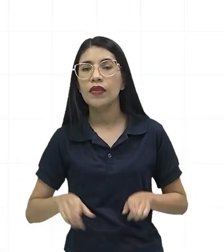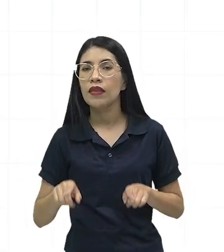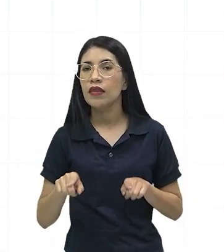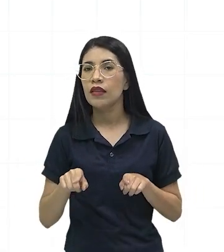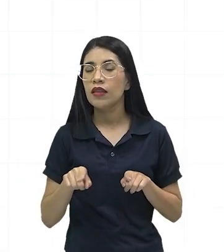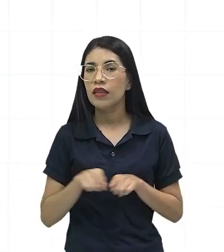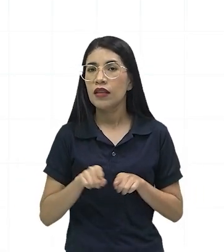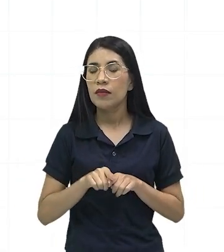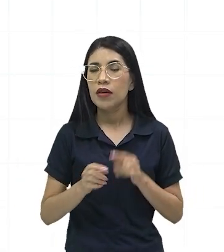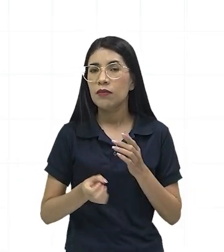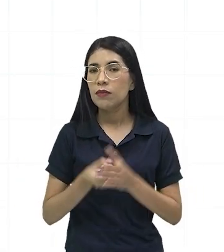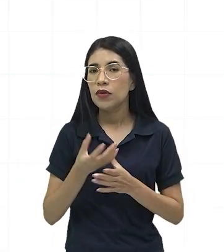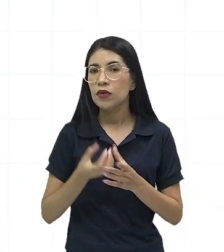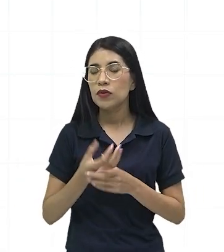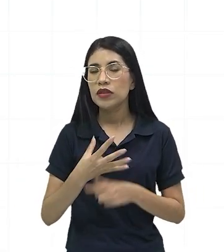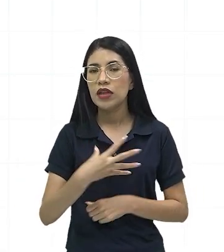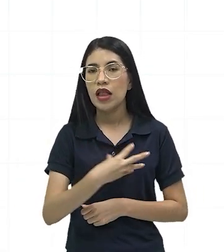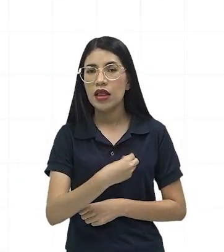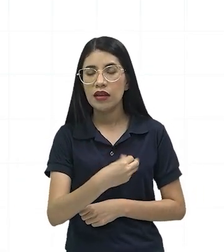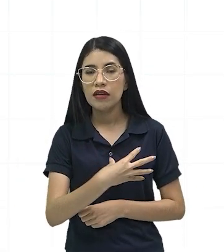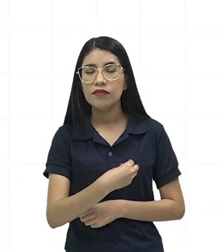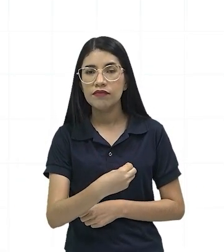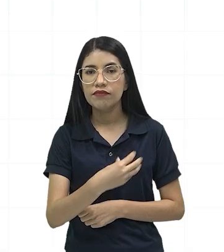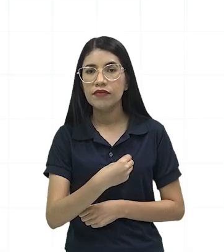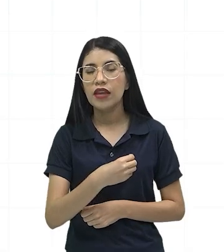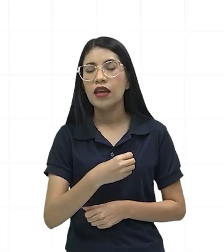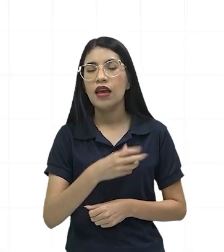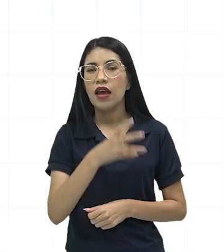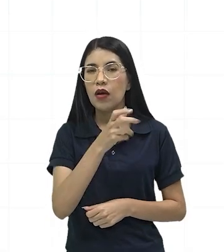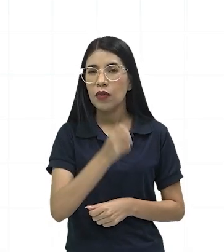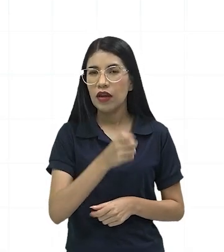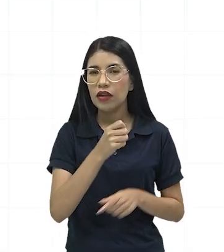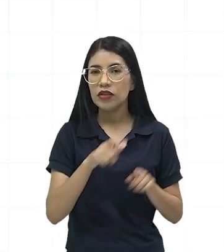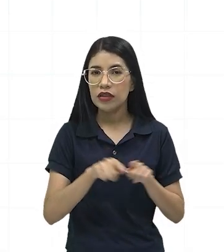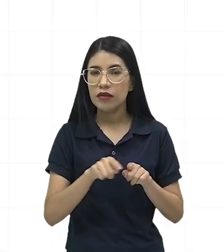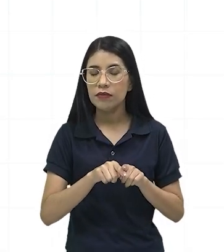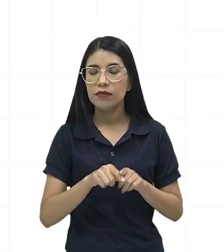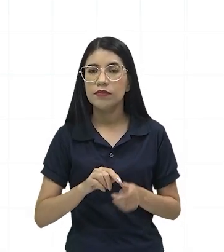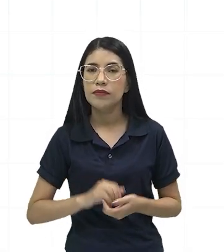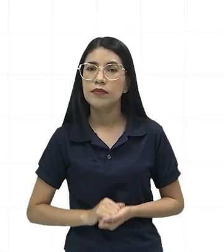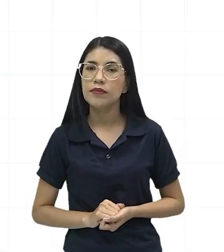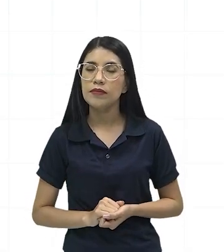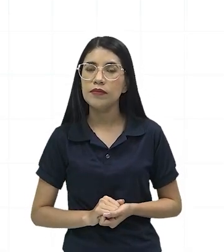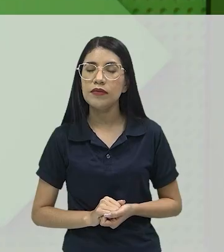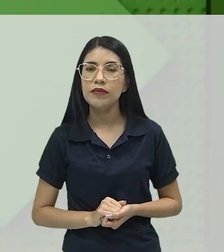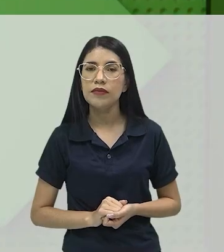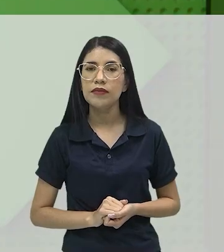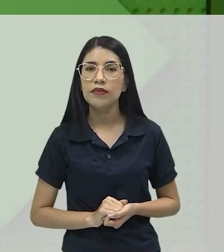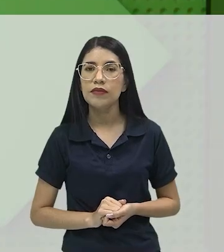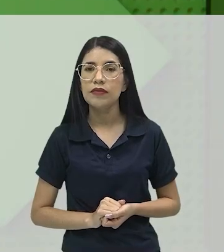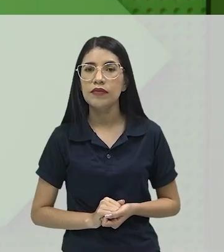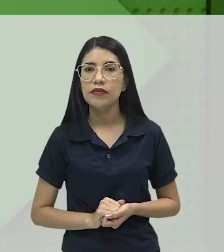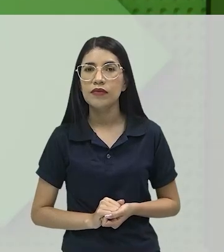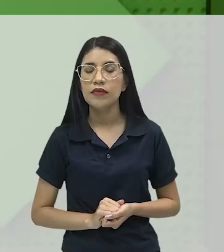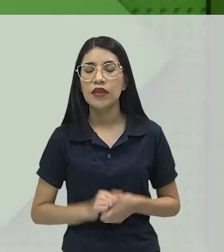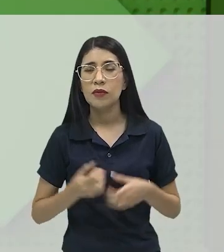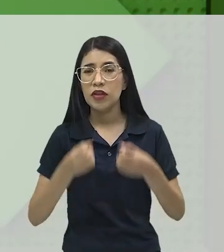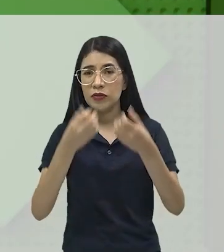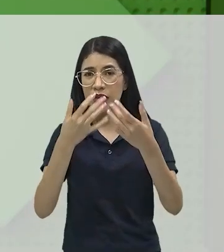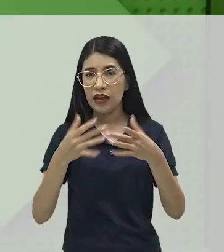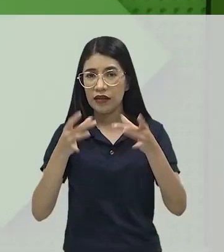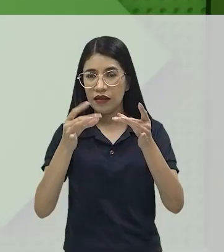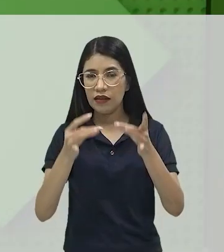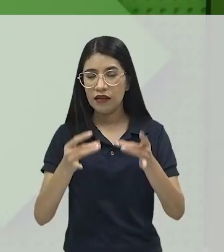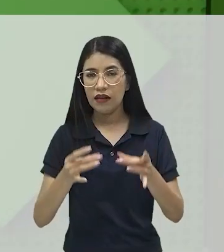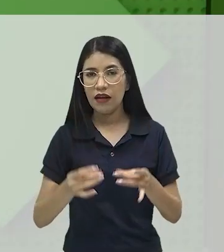e também na produção de leite aí, né, das células das glândulas mamárias, né? E para falar